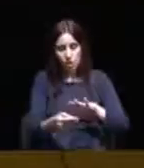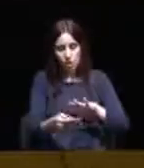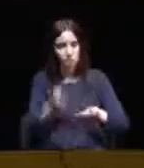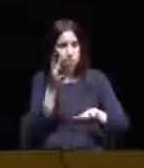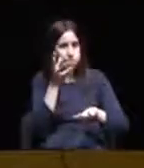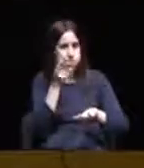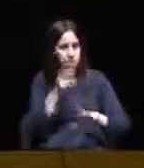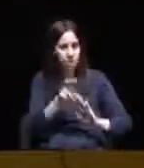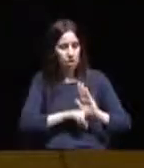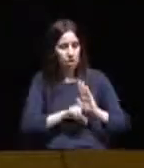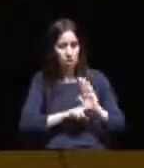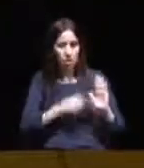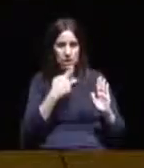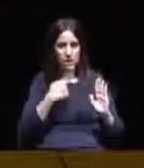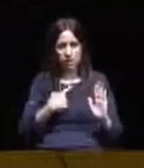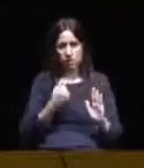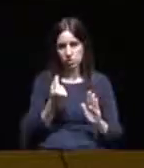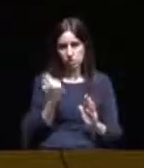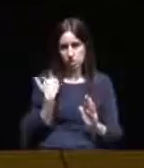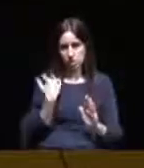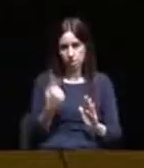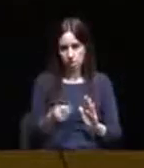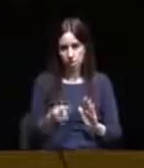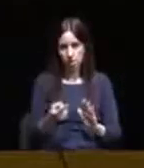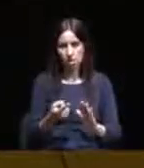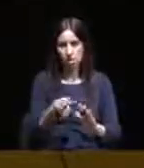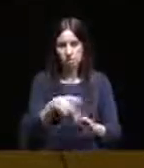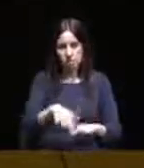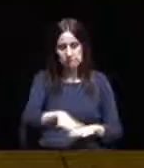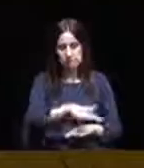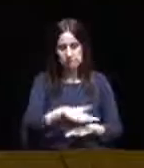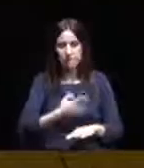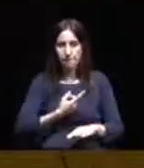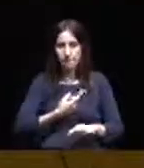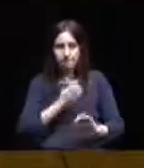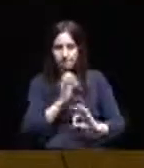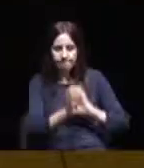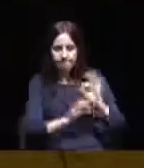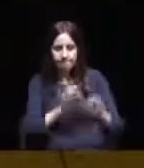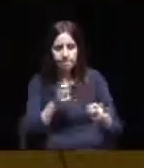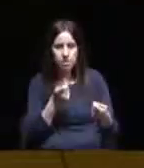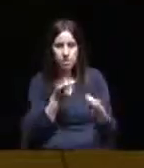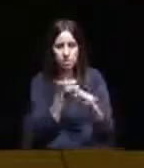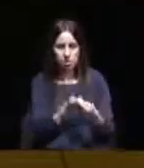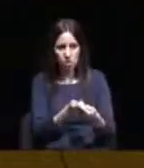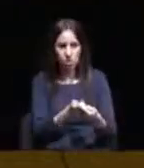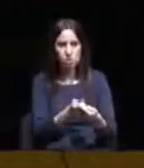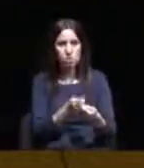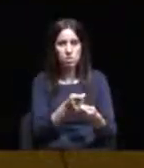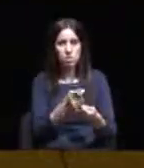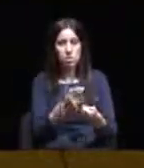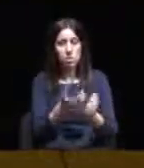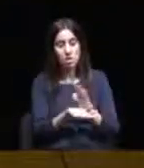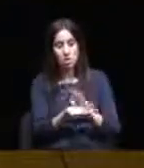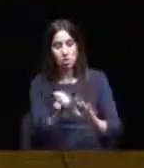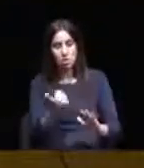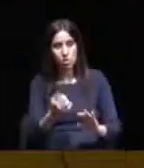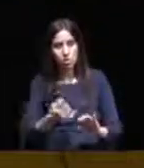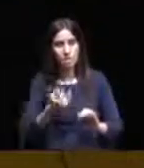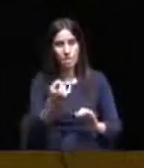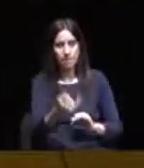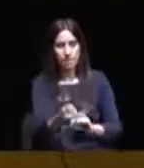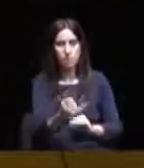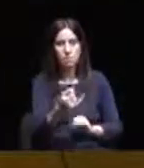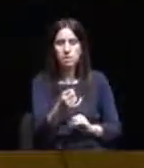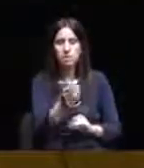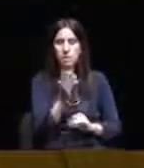a existência de depósitos de aterro recentes, que deverão ter o tratamento e encaminhamento adequados após a sua remoção, e